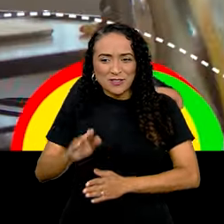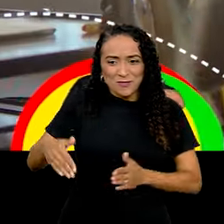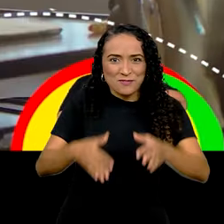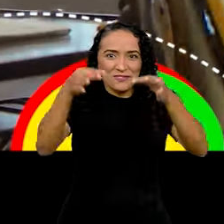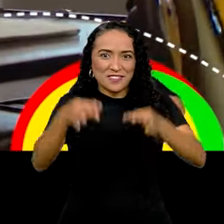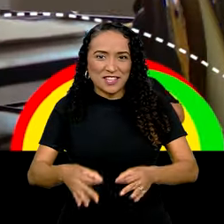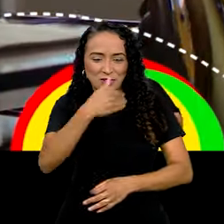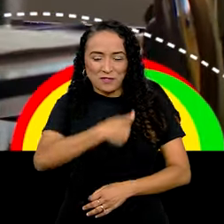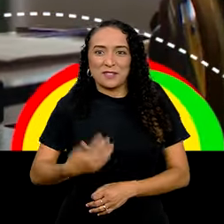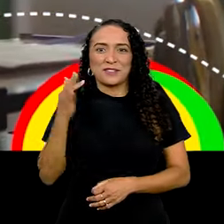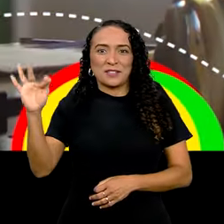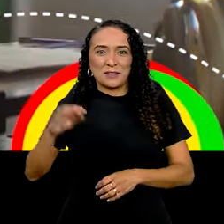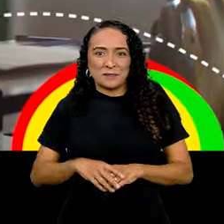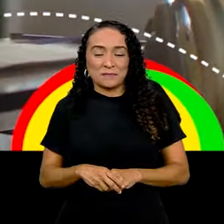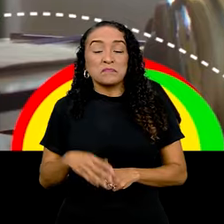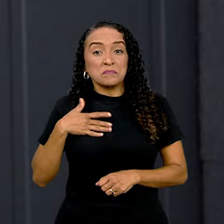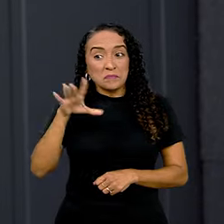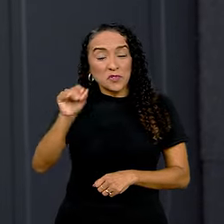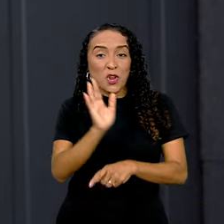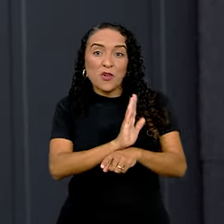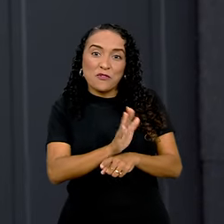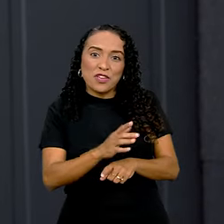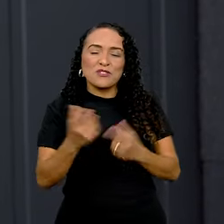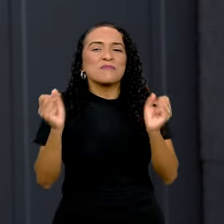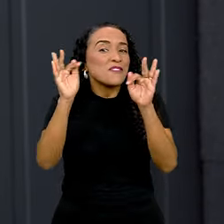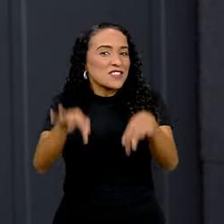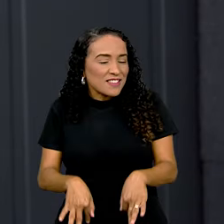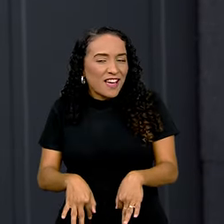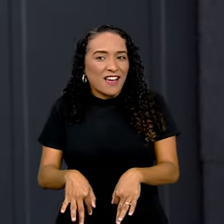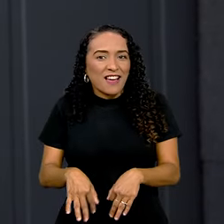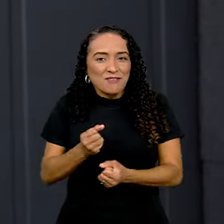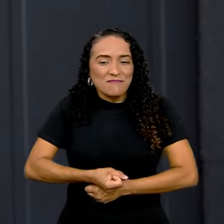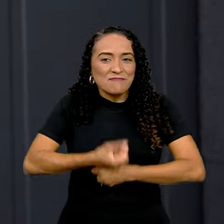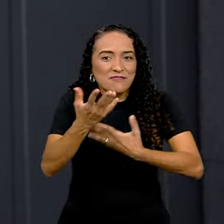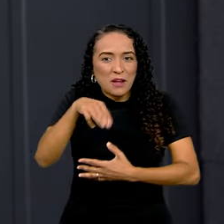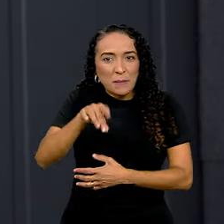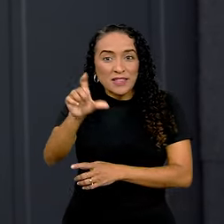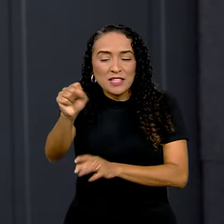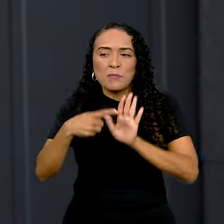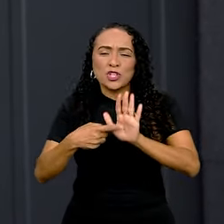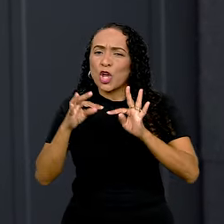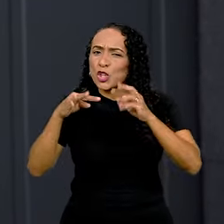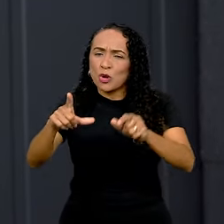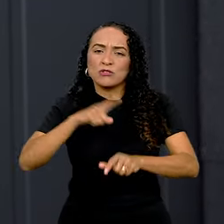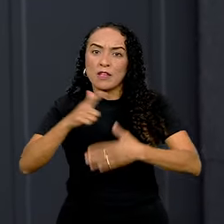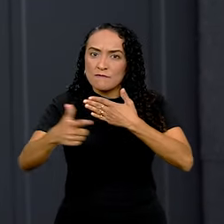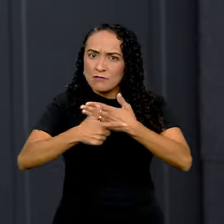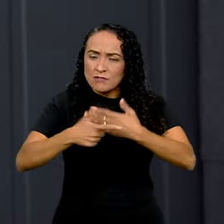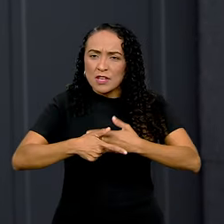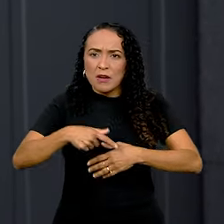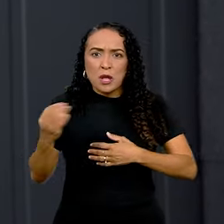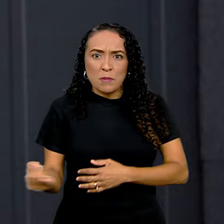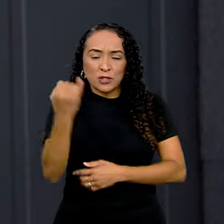Brasil a gente tá no rumo certo governo federal eu escolhi esse vídeo para fechar o fala MDS e para mostrar que todos